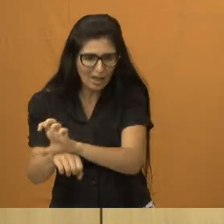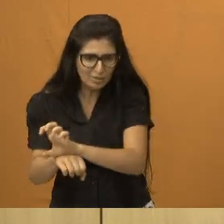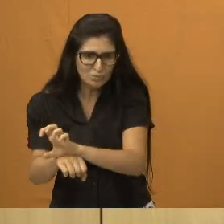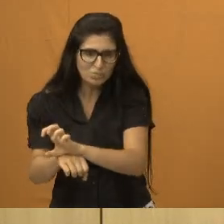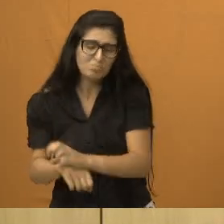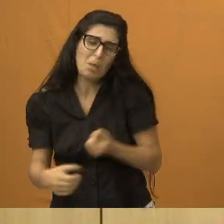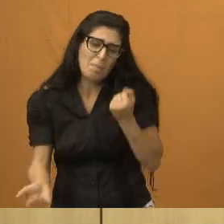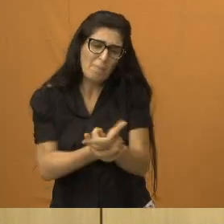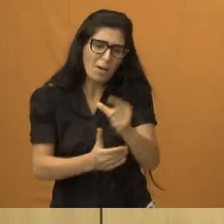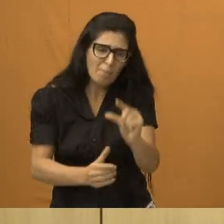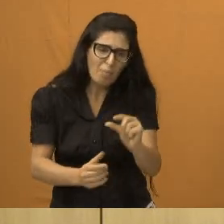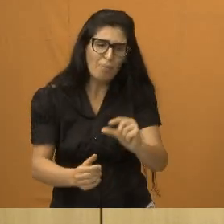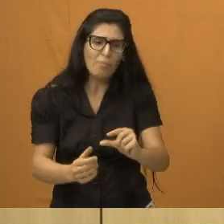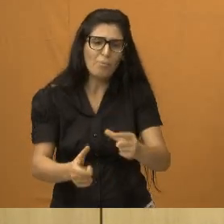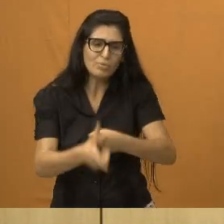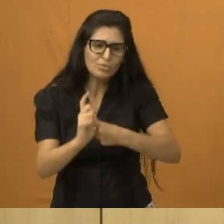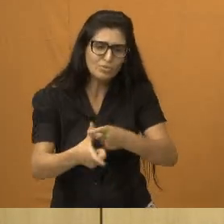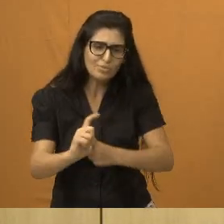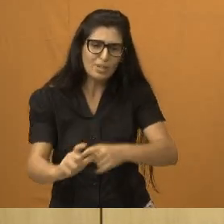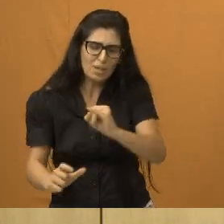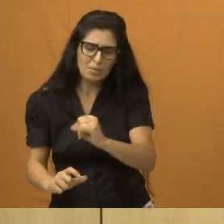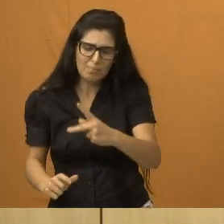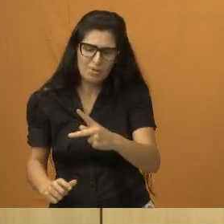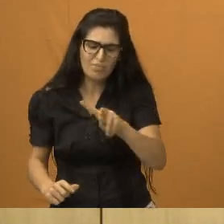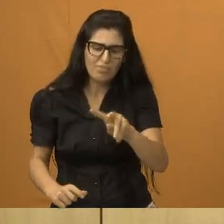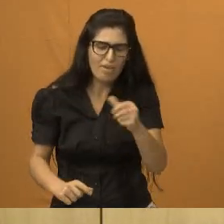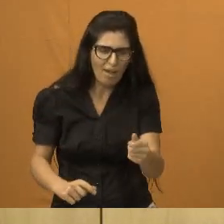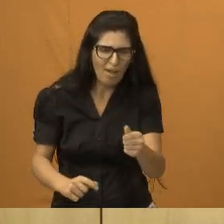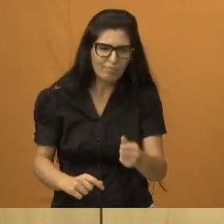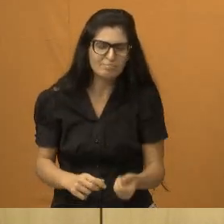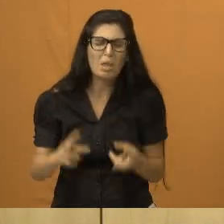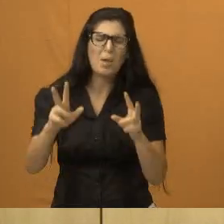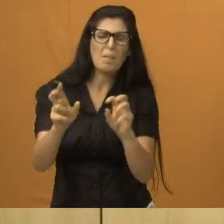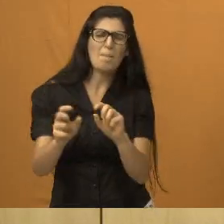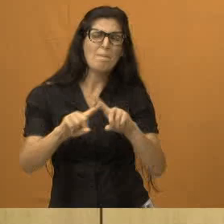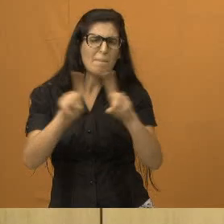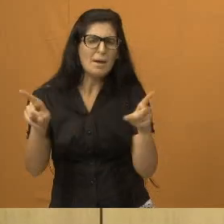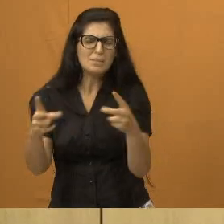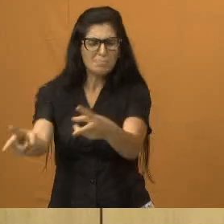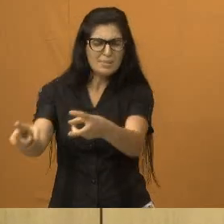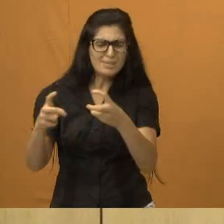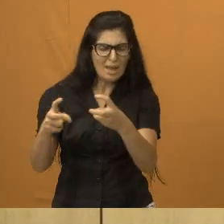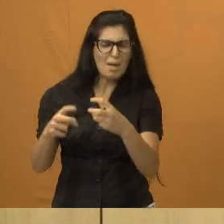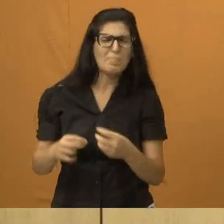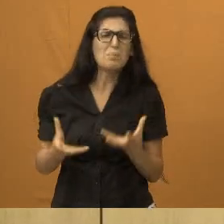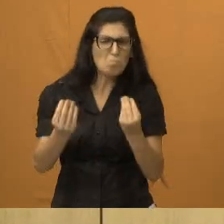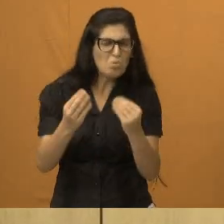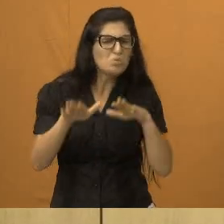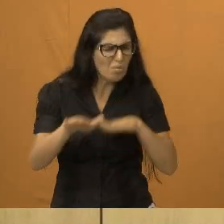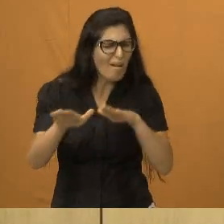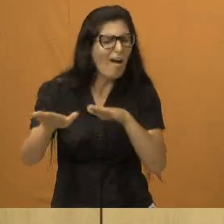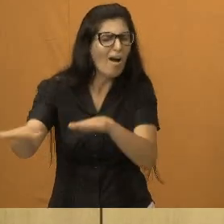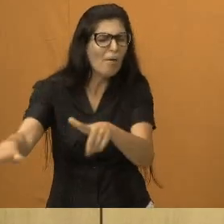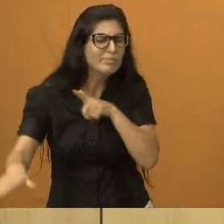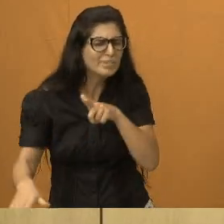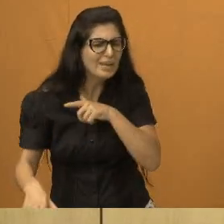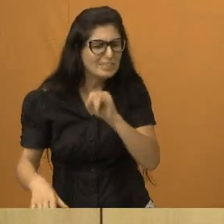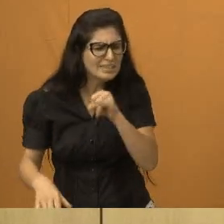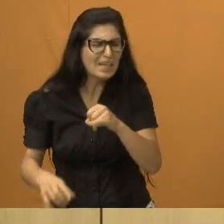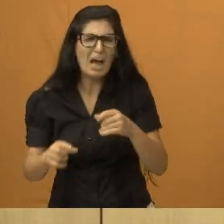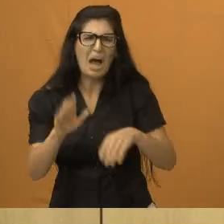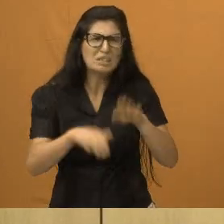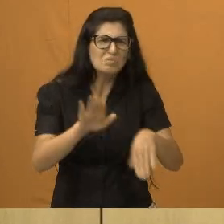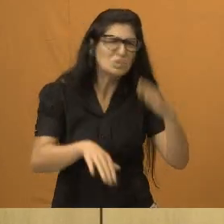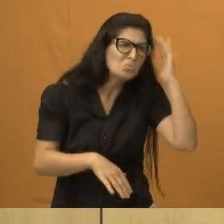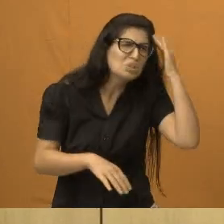anda na cidade, a gente vê mesmo que aumentou muito o número de veículos. Então, a gente não entende muito